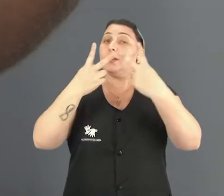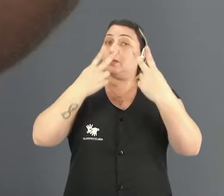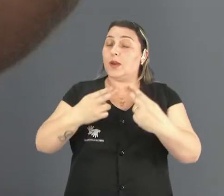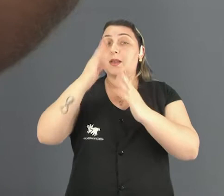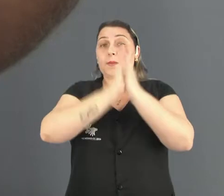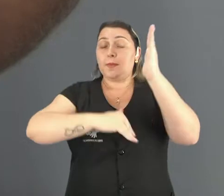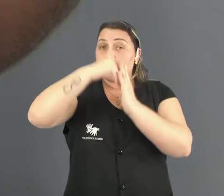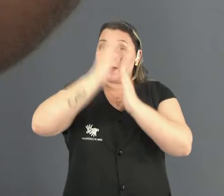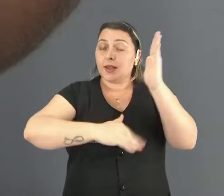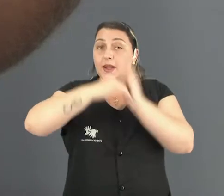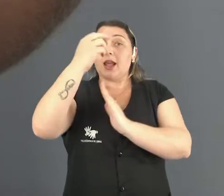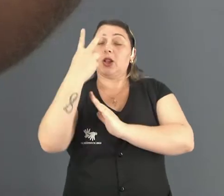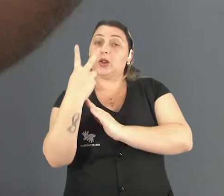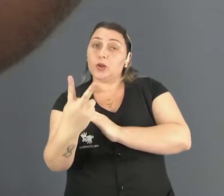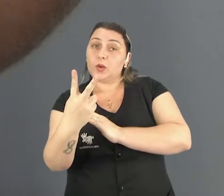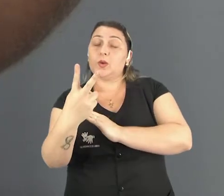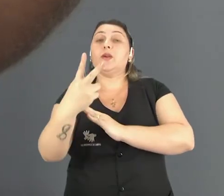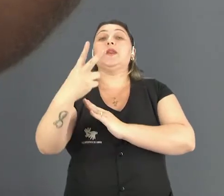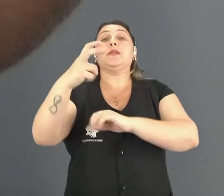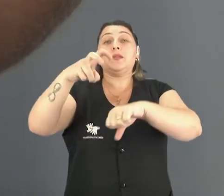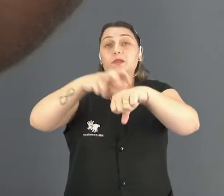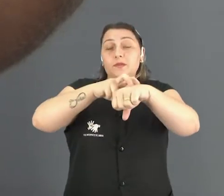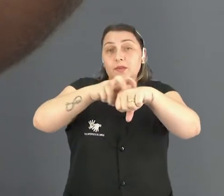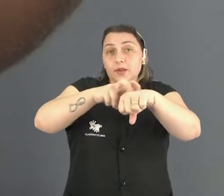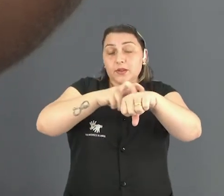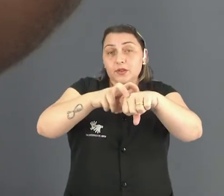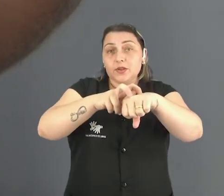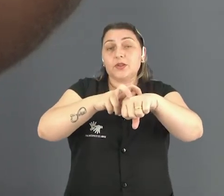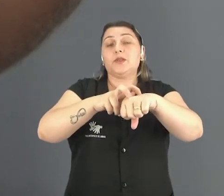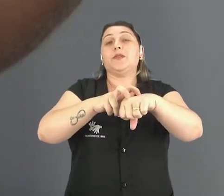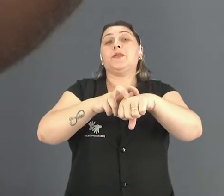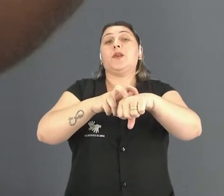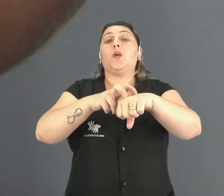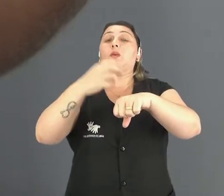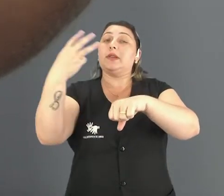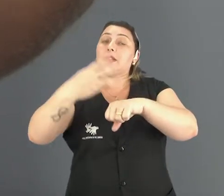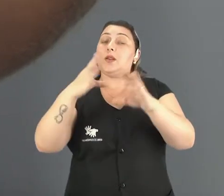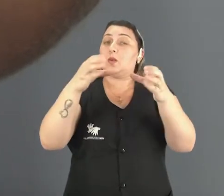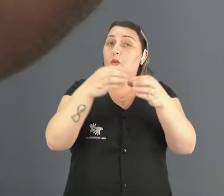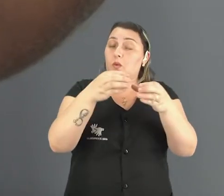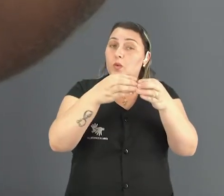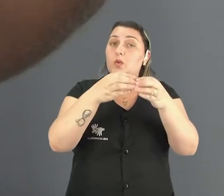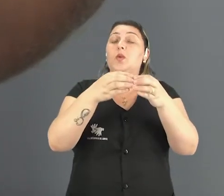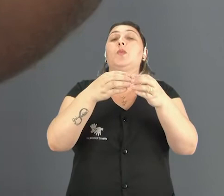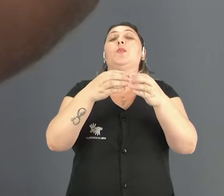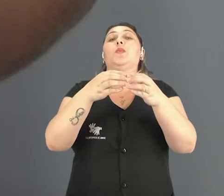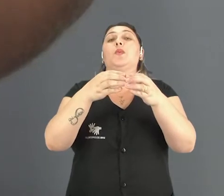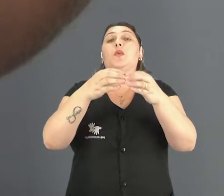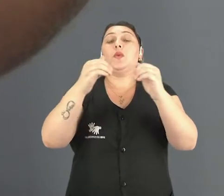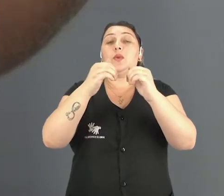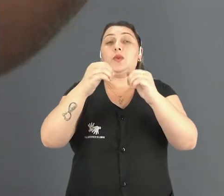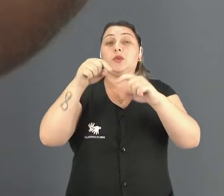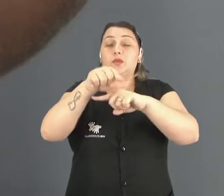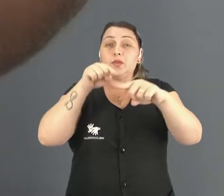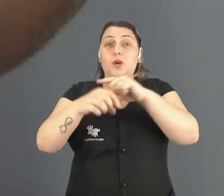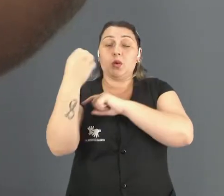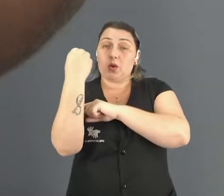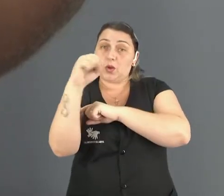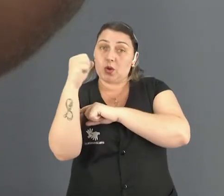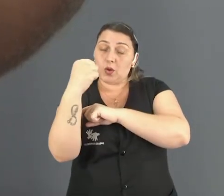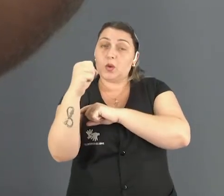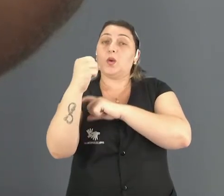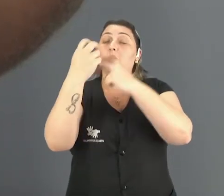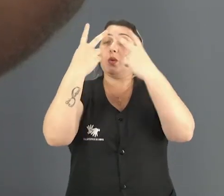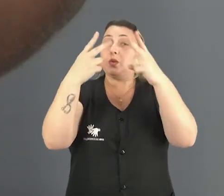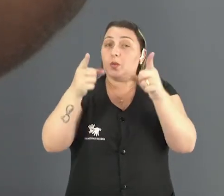e pintará 2 pedaços de verde. O terceiro grupo dividiu a sua folha em 8 partes